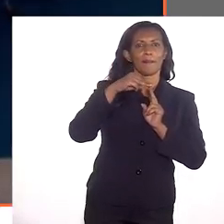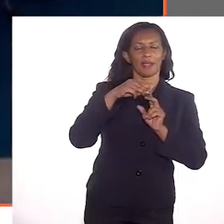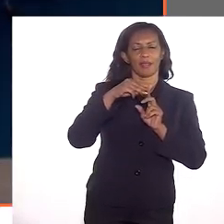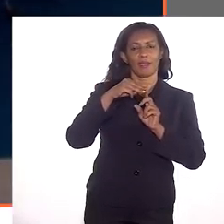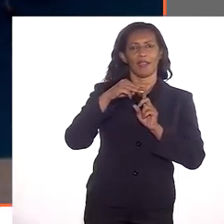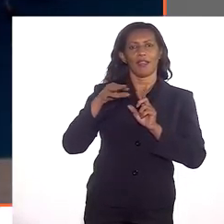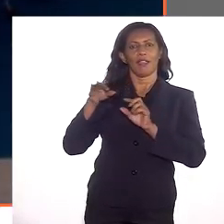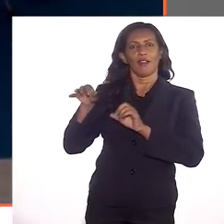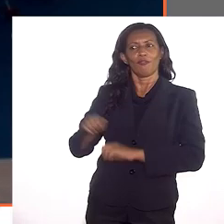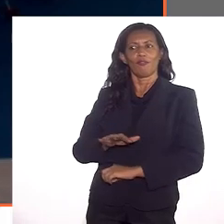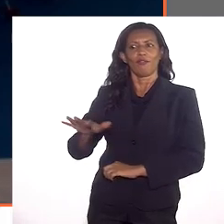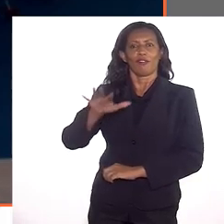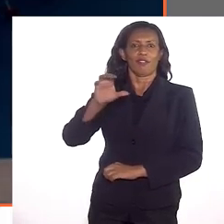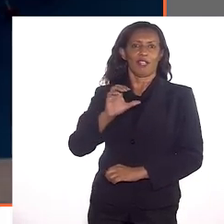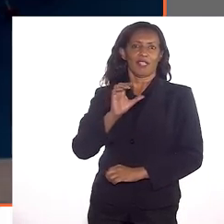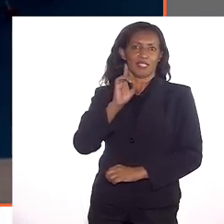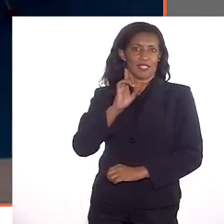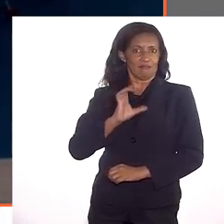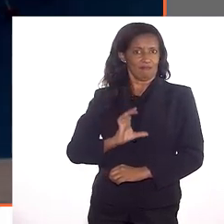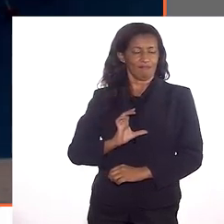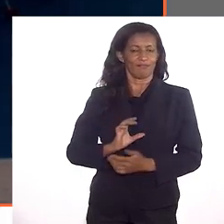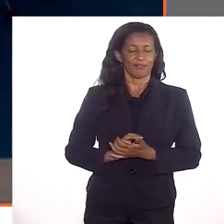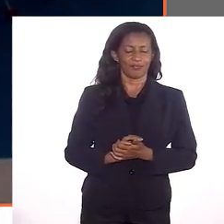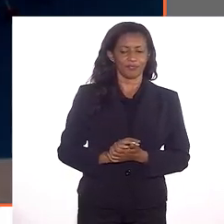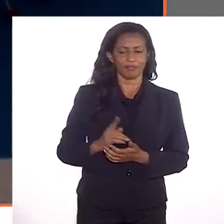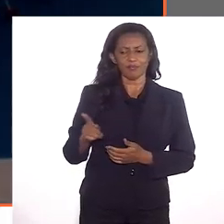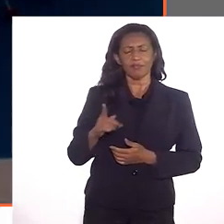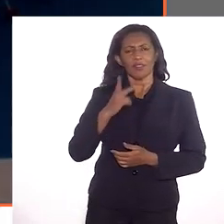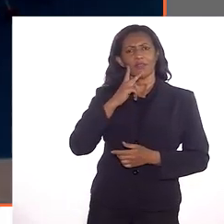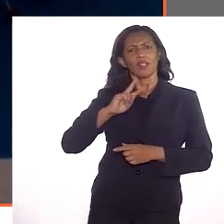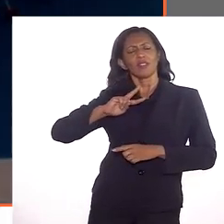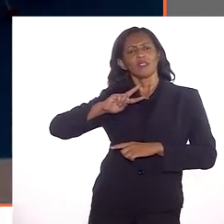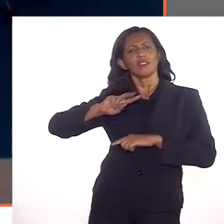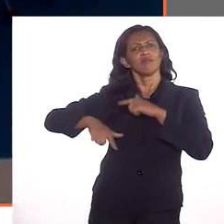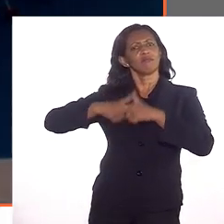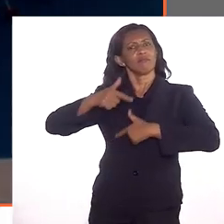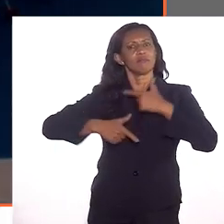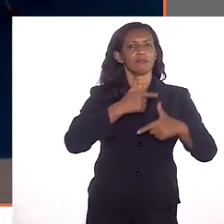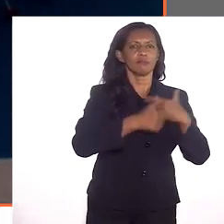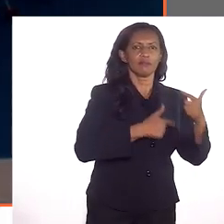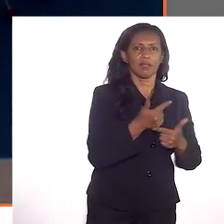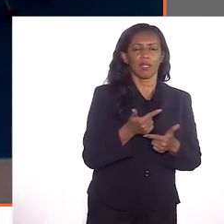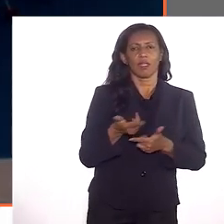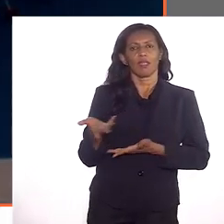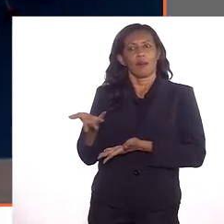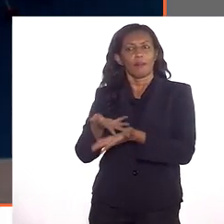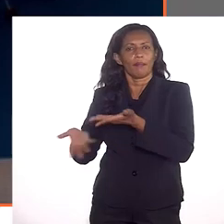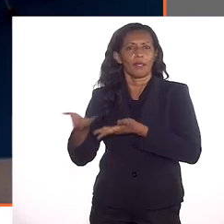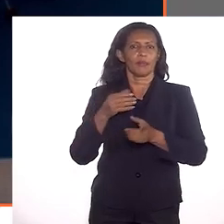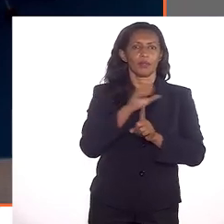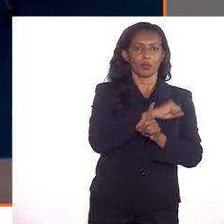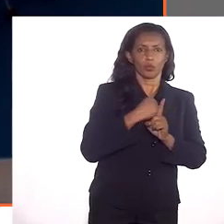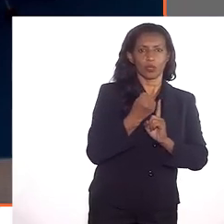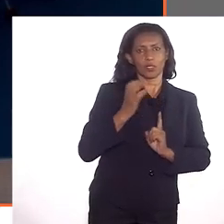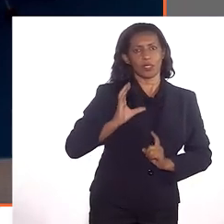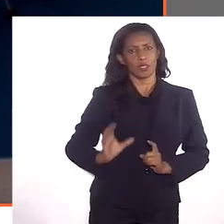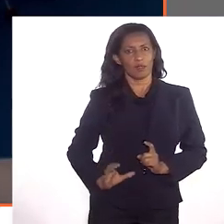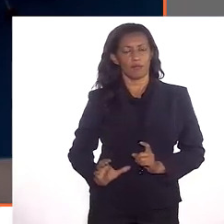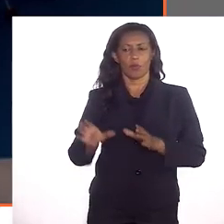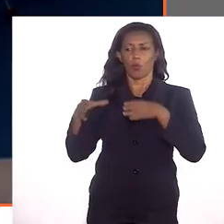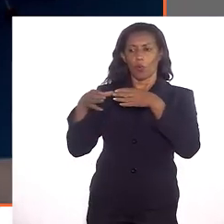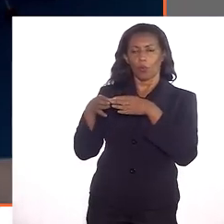metas Favela Cidadã. Deputado, a gente estava falando sobre esses desdobramentos, né? Enfim, em relação à participação da sociedade